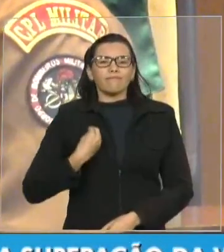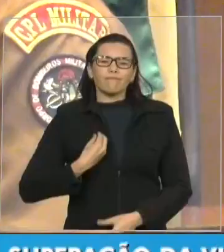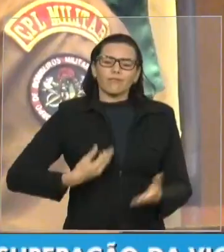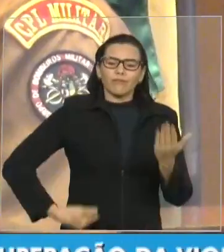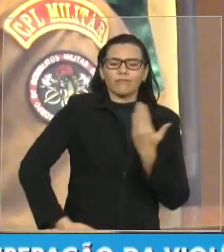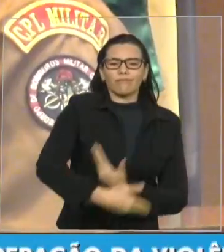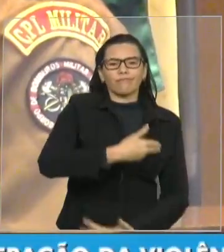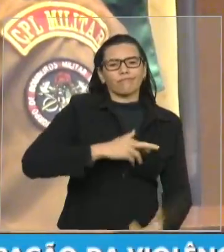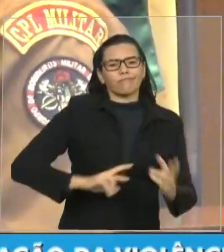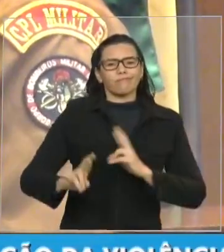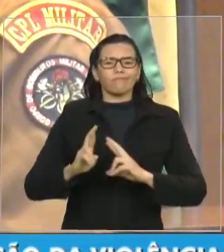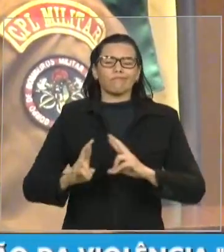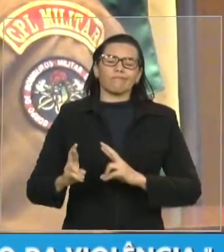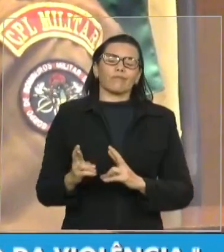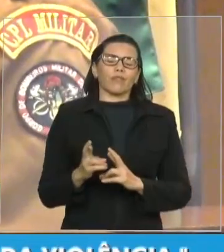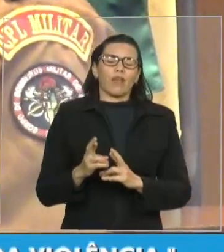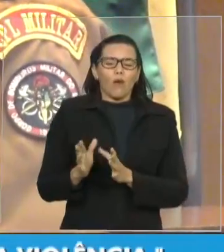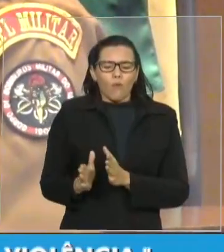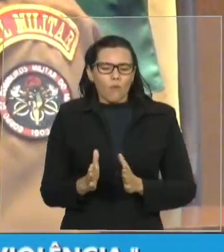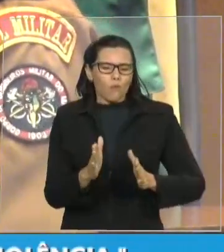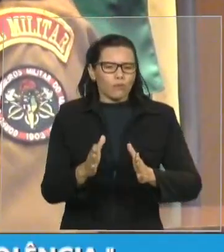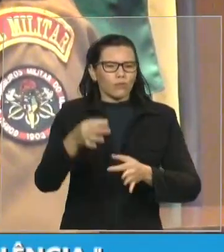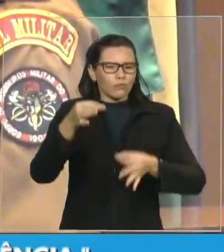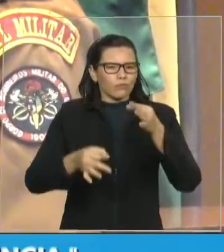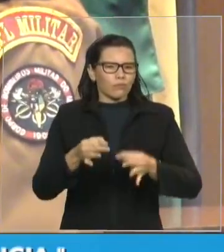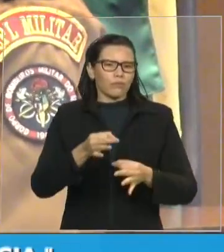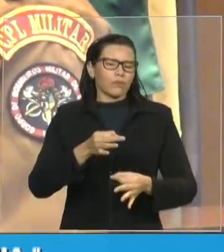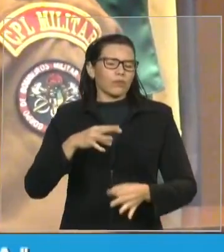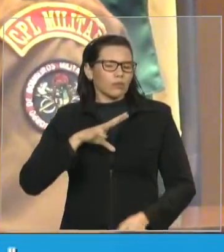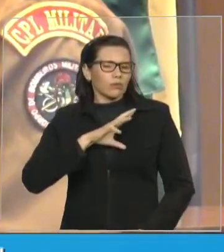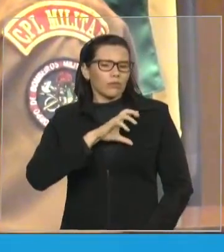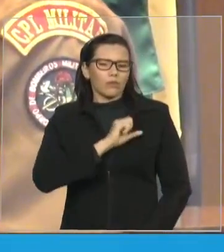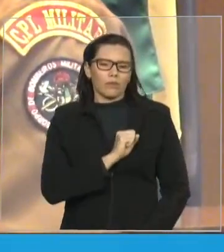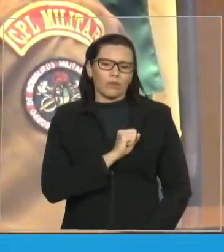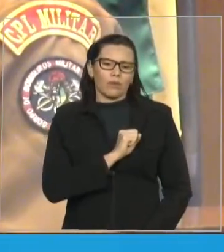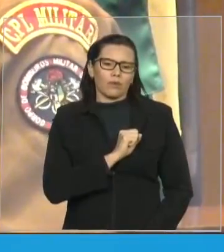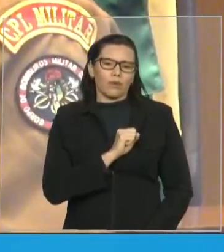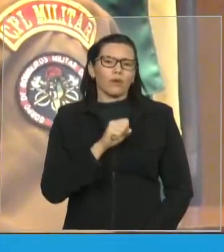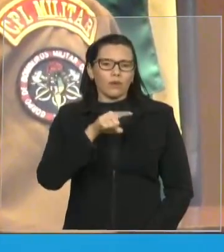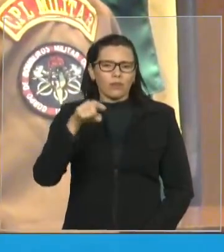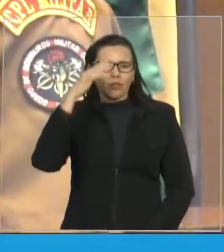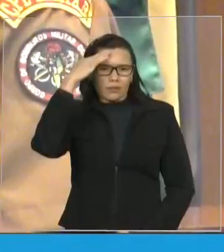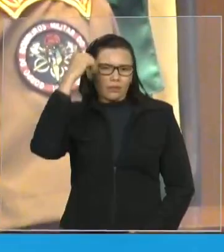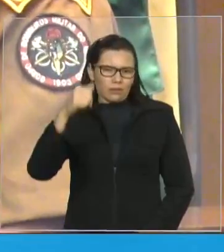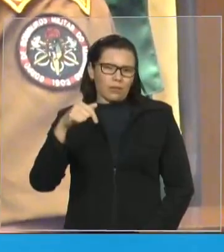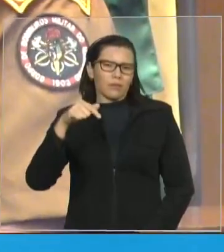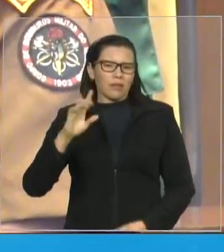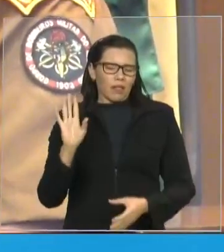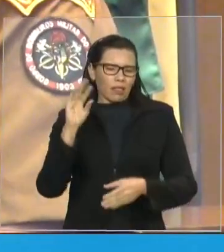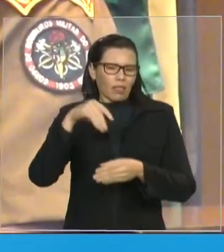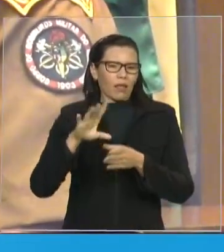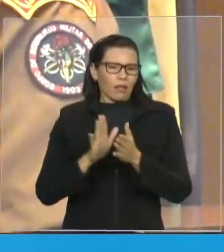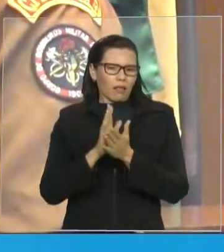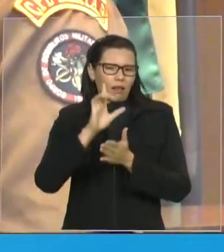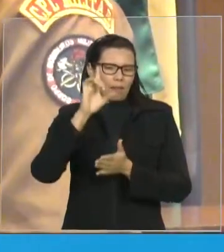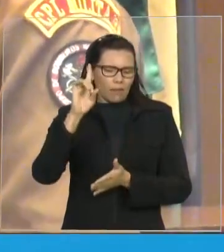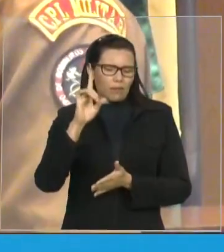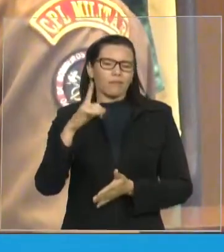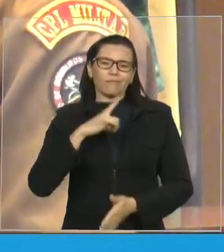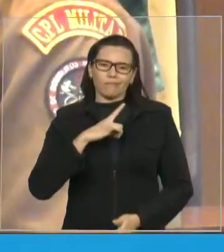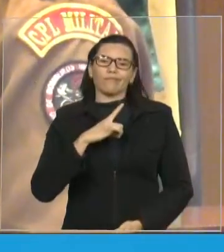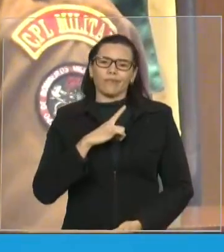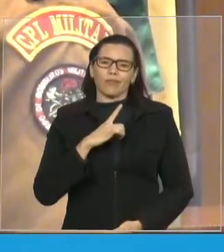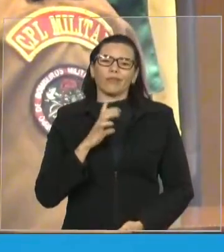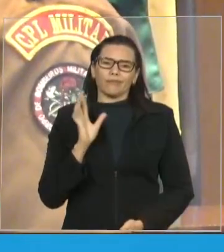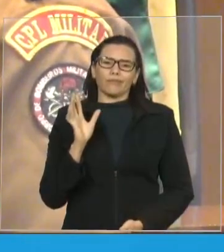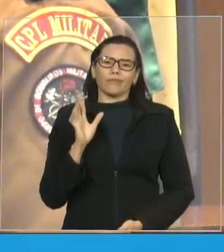amor, exigência central que o Evangelho nos provoca. Renovar a